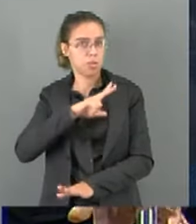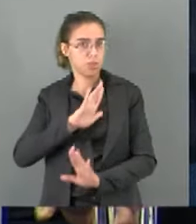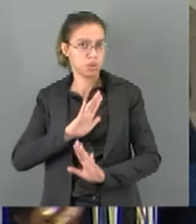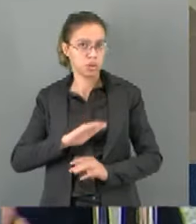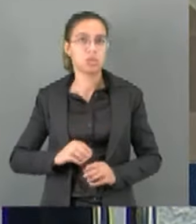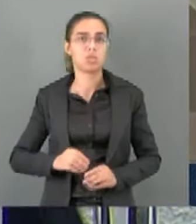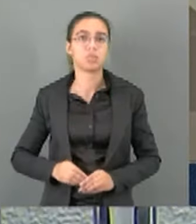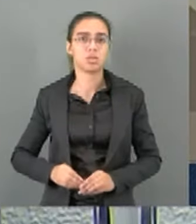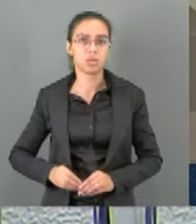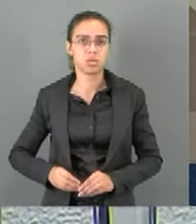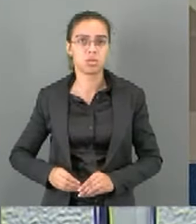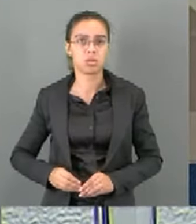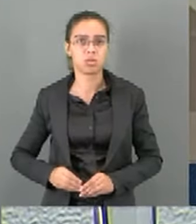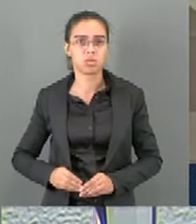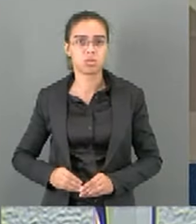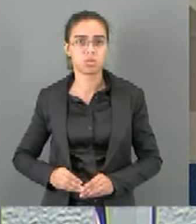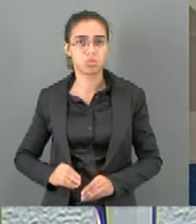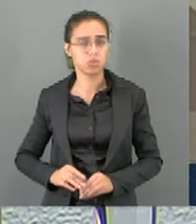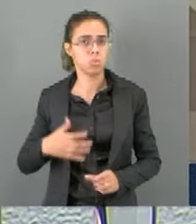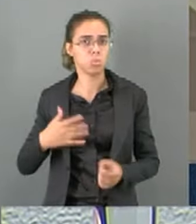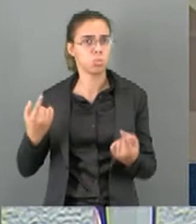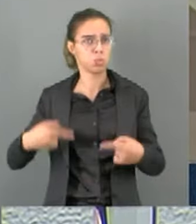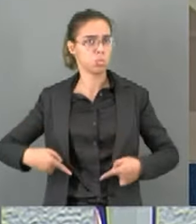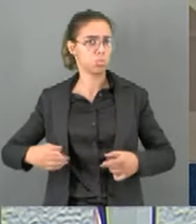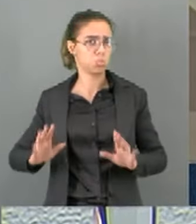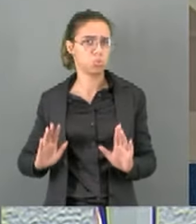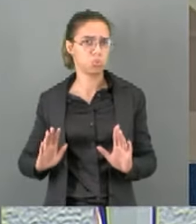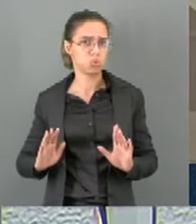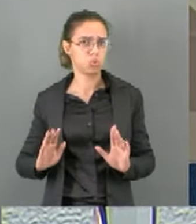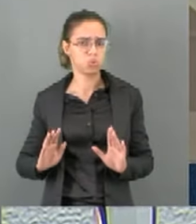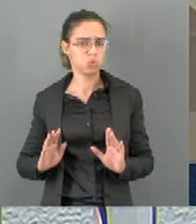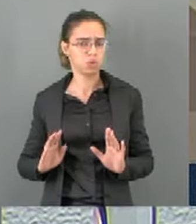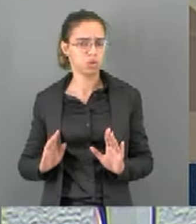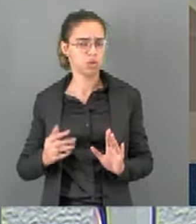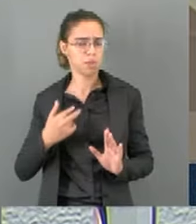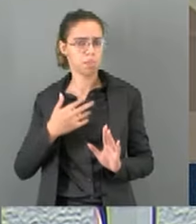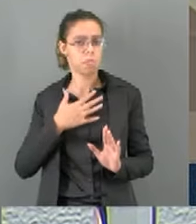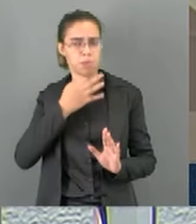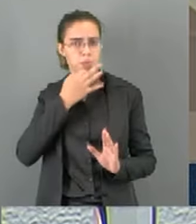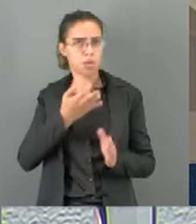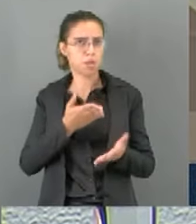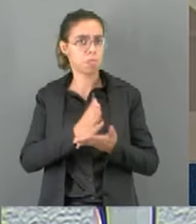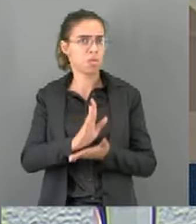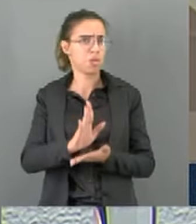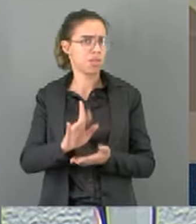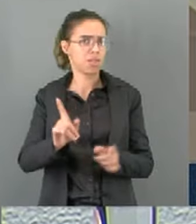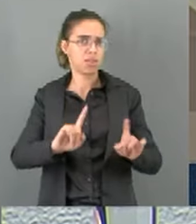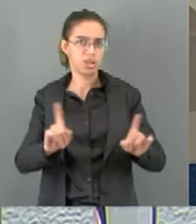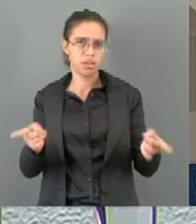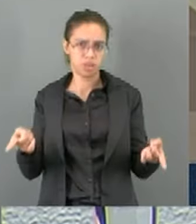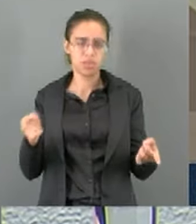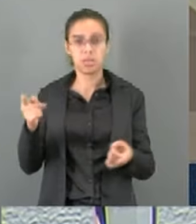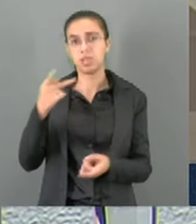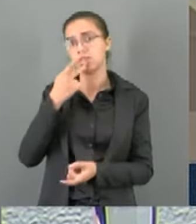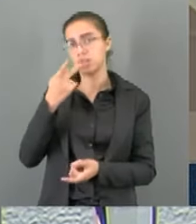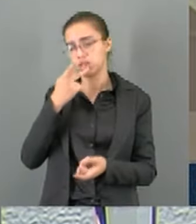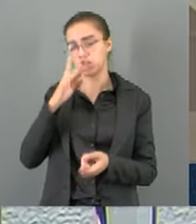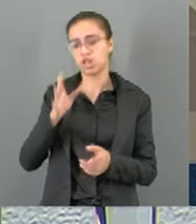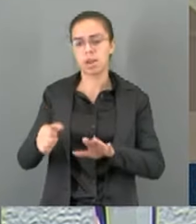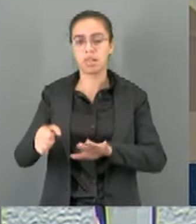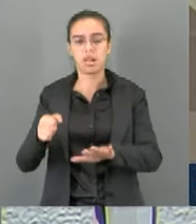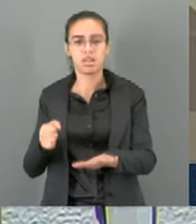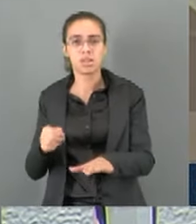Minha opinião, eu sou contra. Eu acho que não deveria passar. Vou buscar, o senhor mencionou cassinos,